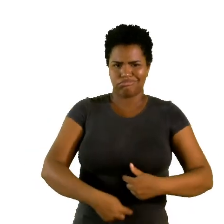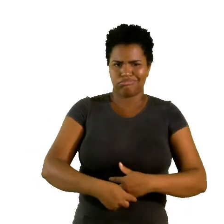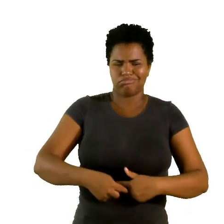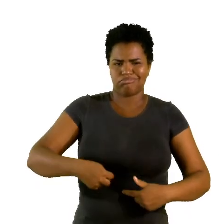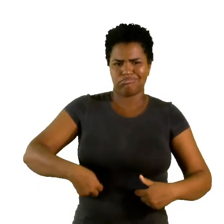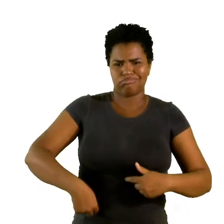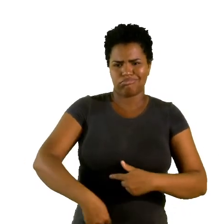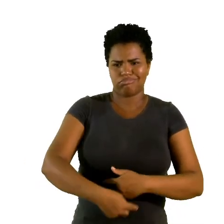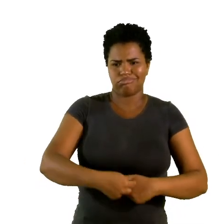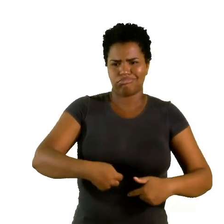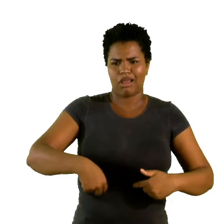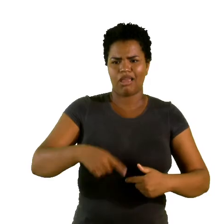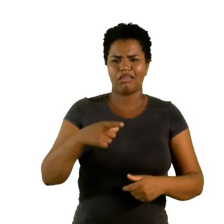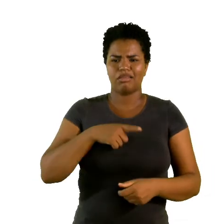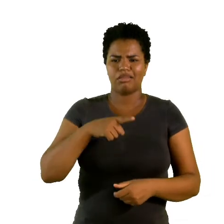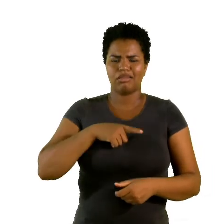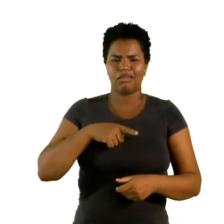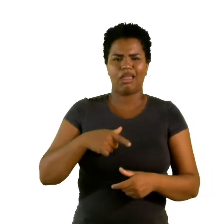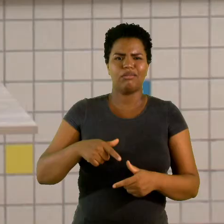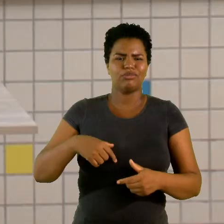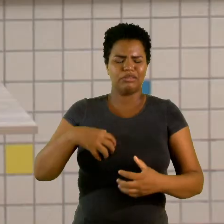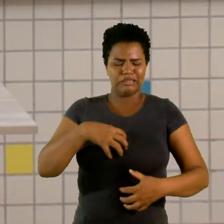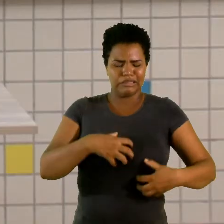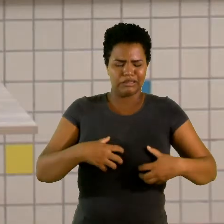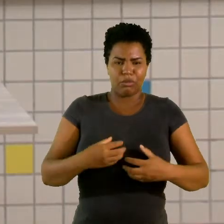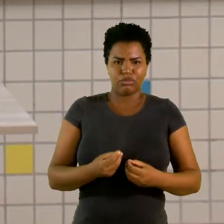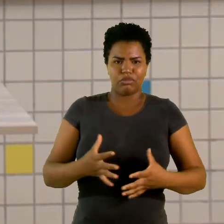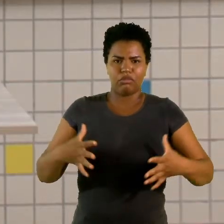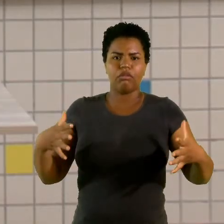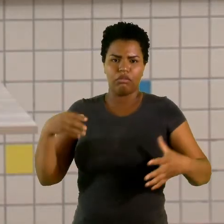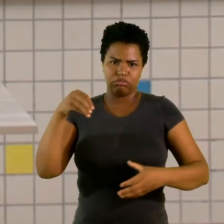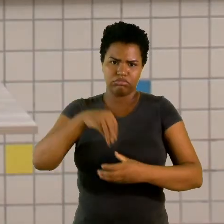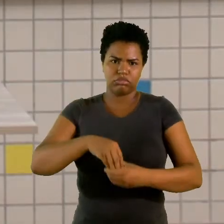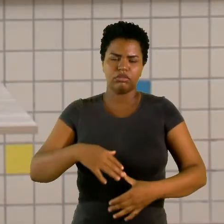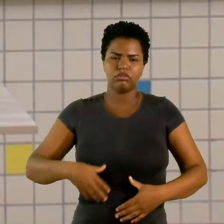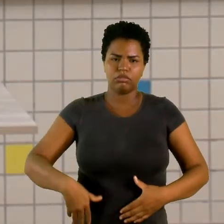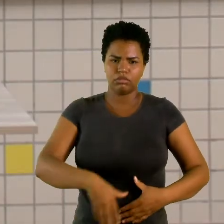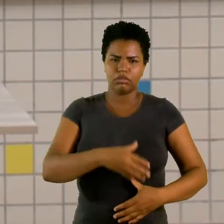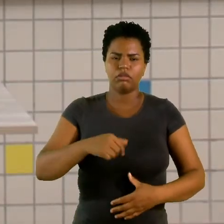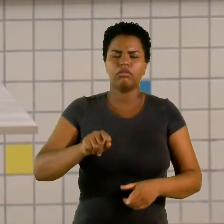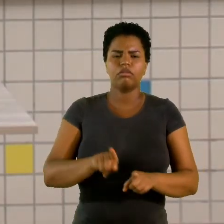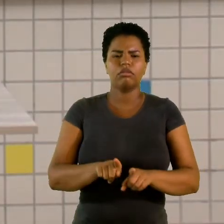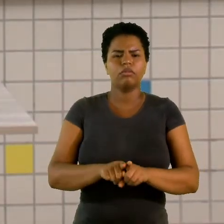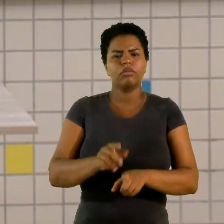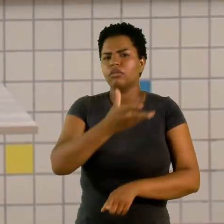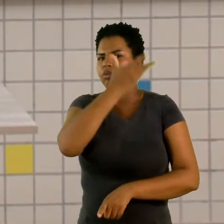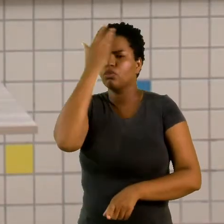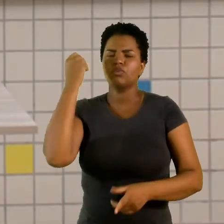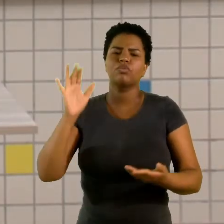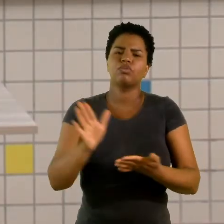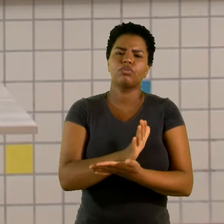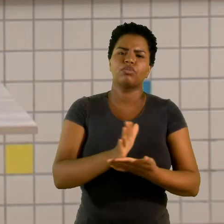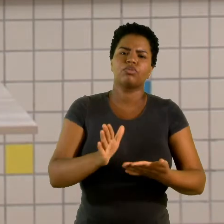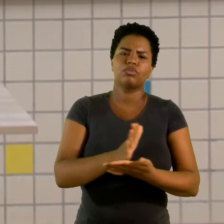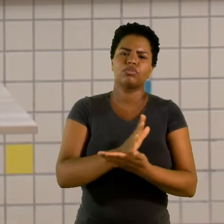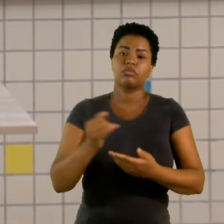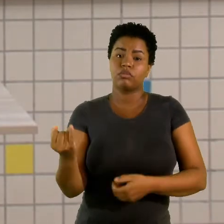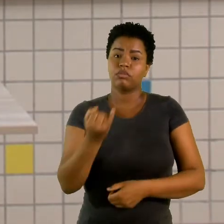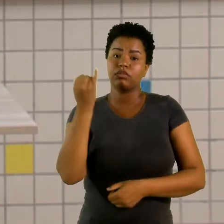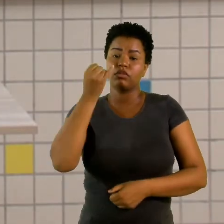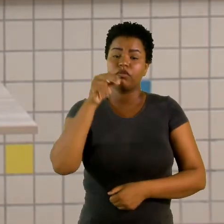grande no intestino. Não podemos esquecer ainda de algumas